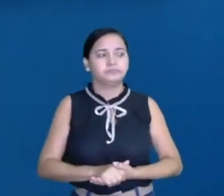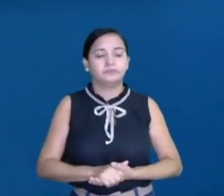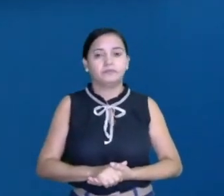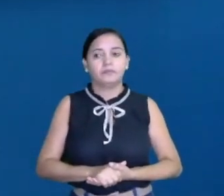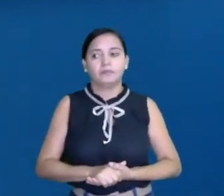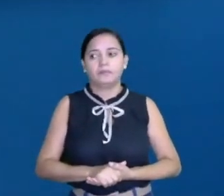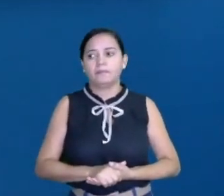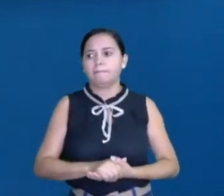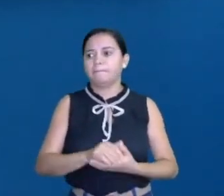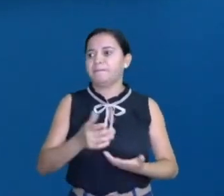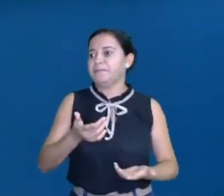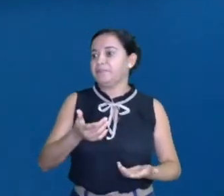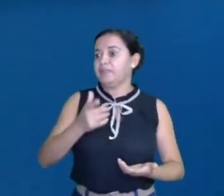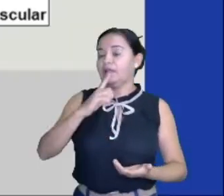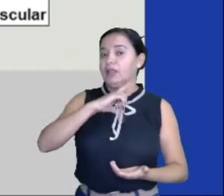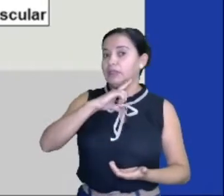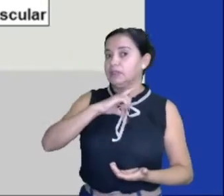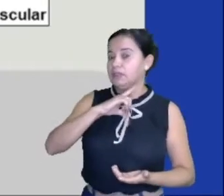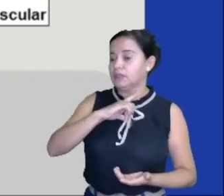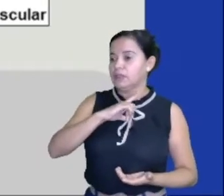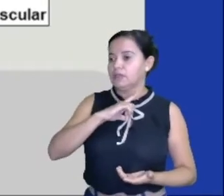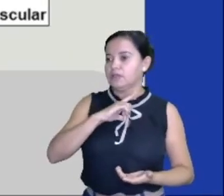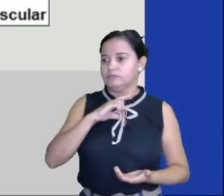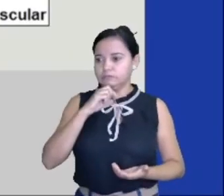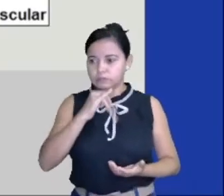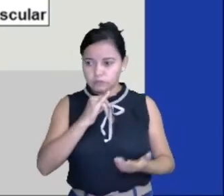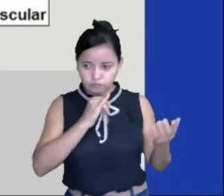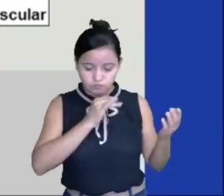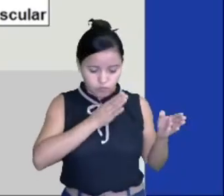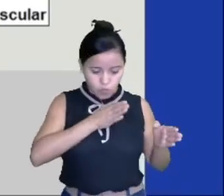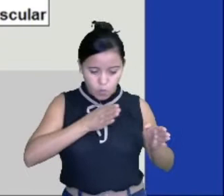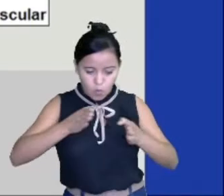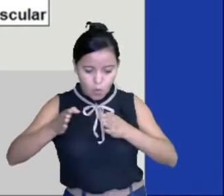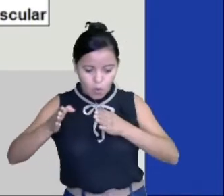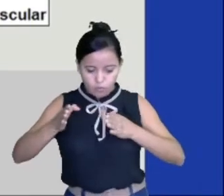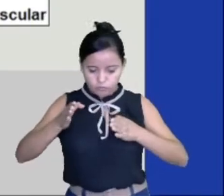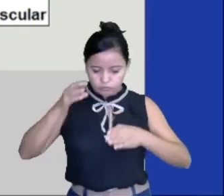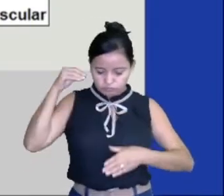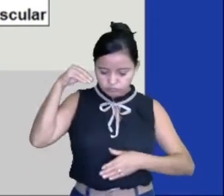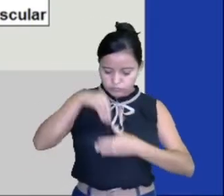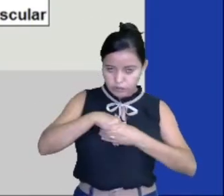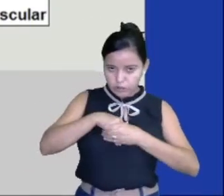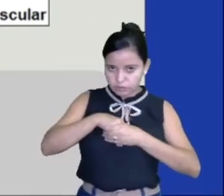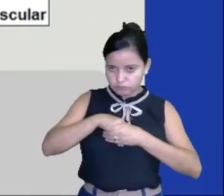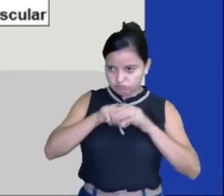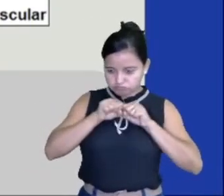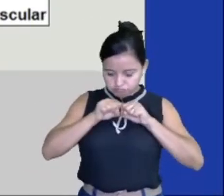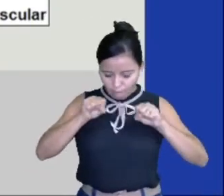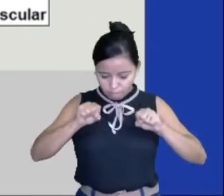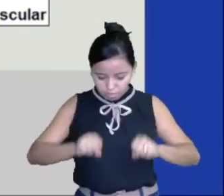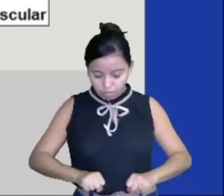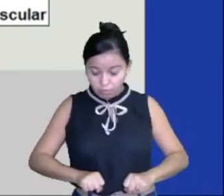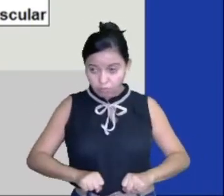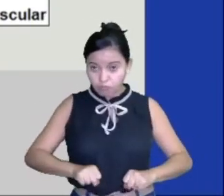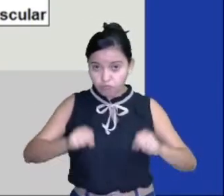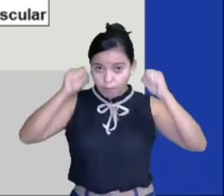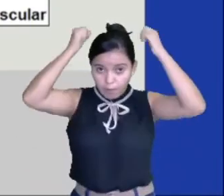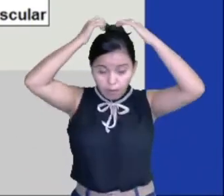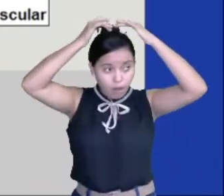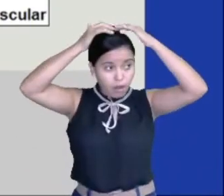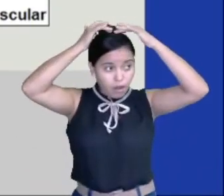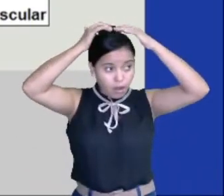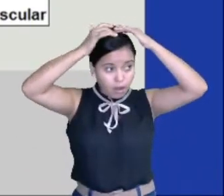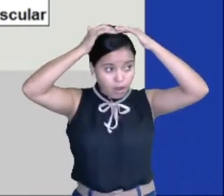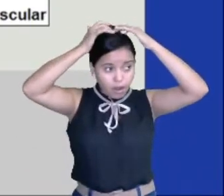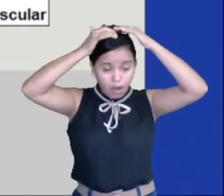Mas nada disso acontece se não ocorrer por ordem do sistema nervoso. O sistema nervoso que vai dizer tudo. Toda